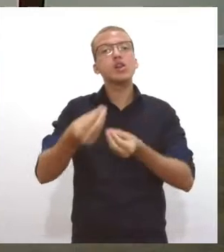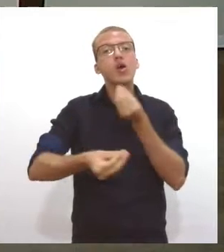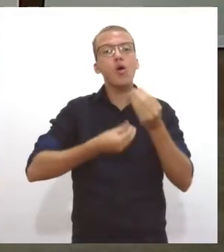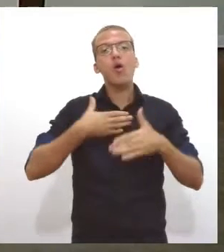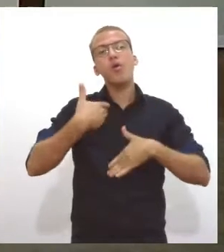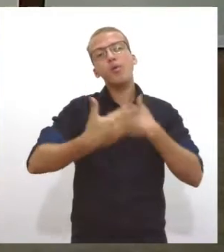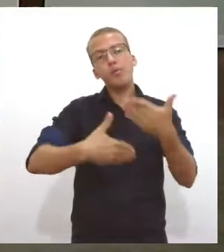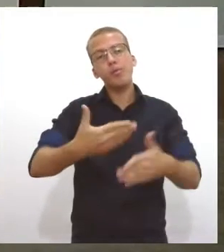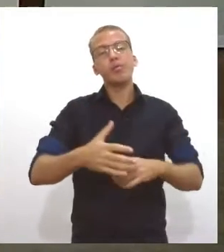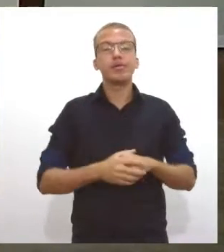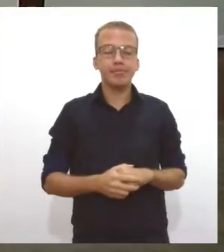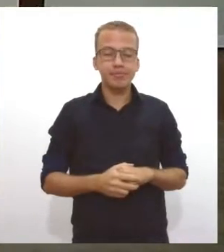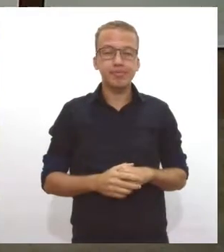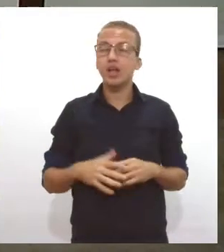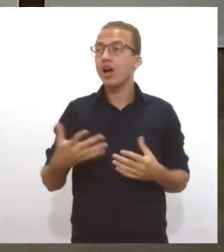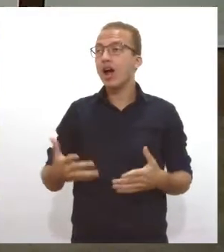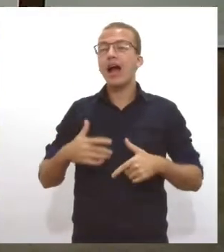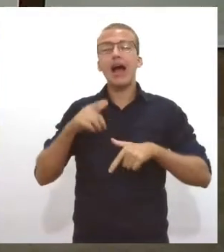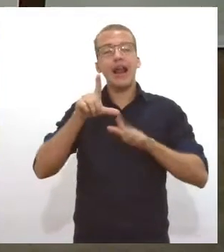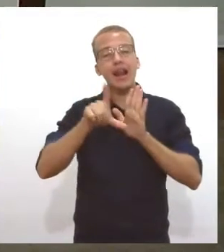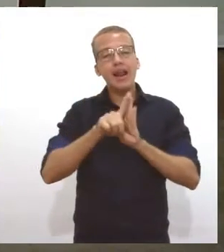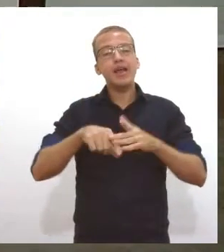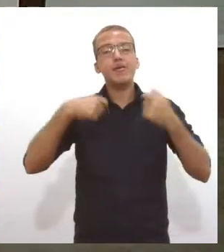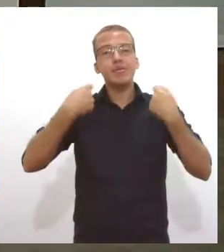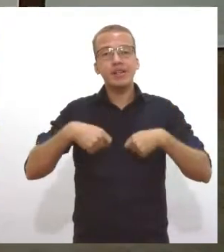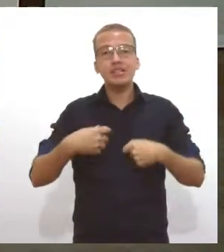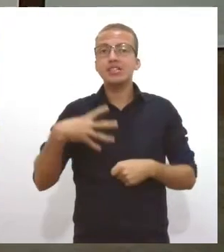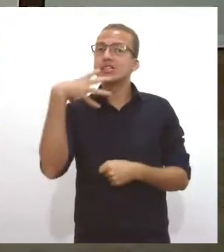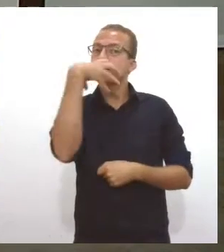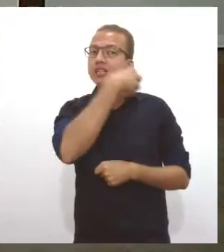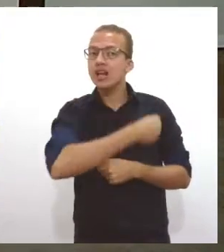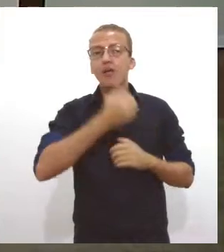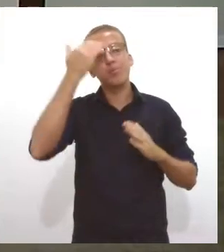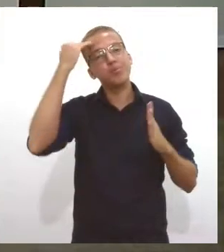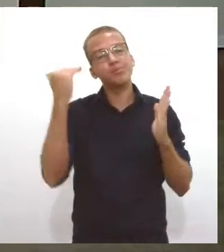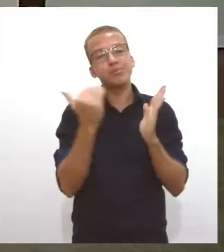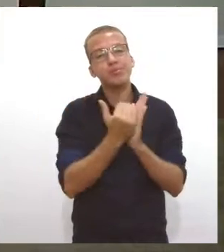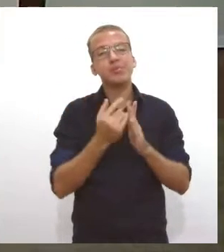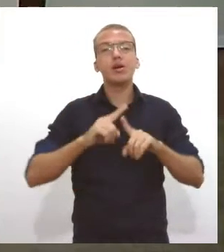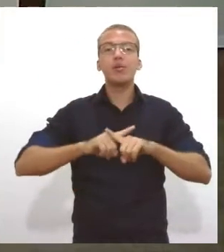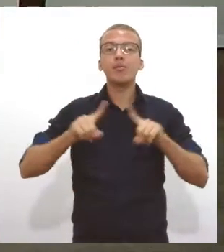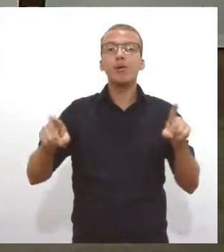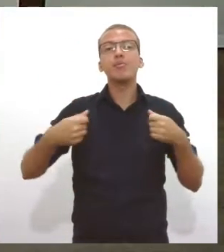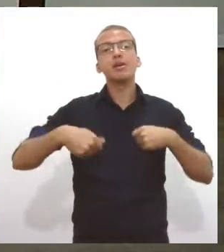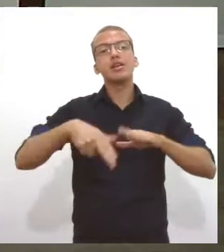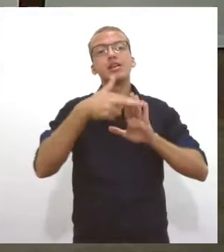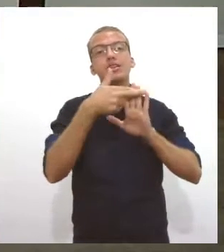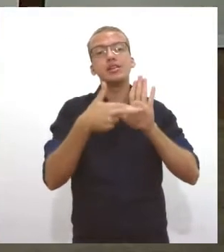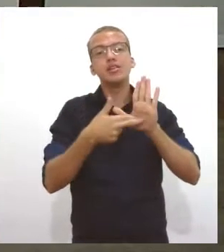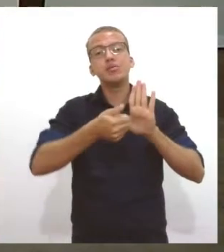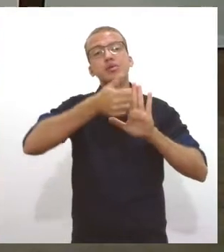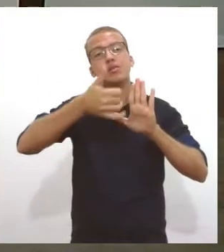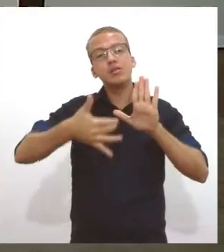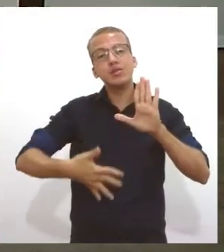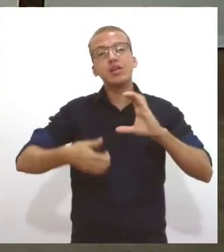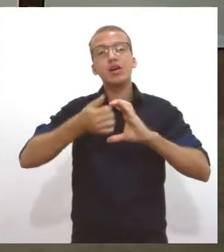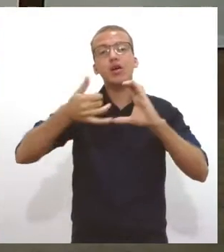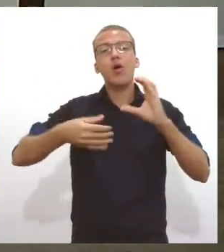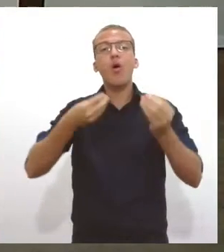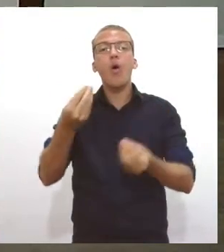cumprida imediatamente agora novamente tem uma reportagem uma regulamentação que é para poder especificar melhor seu funcionamento